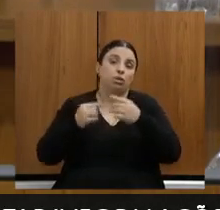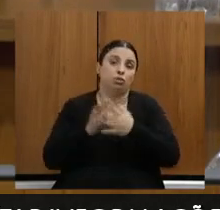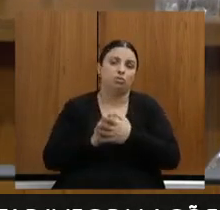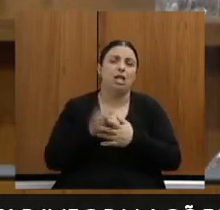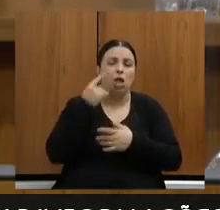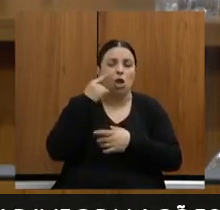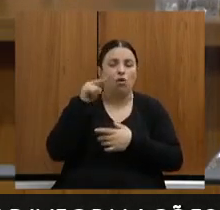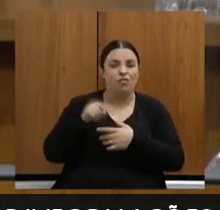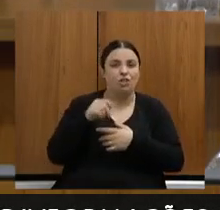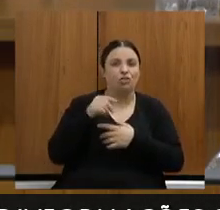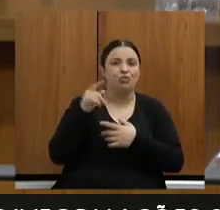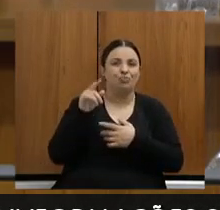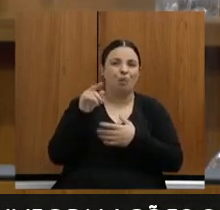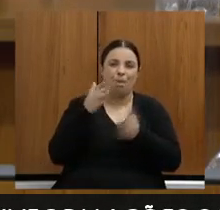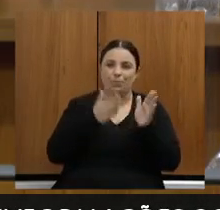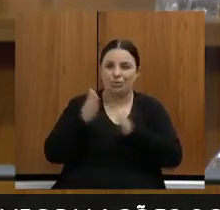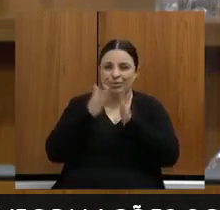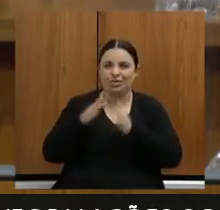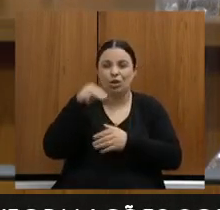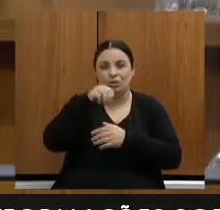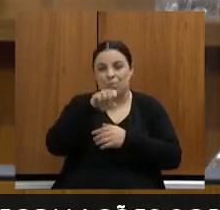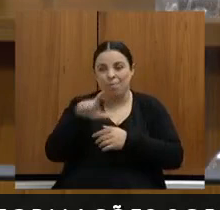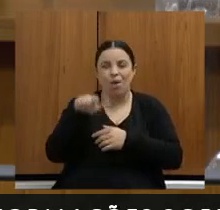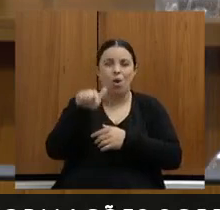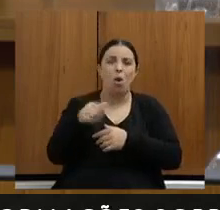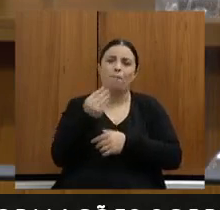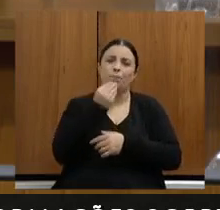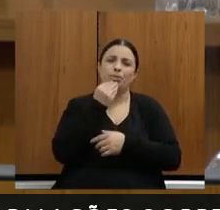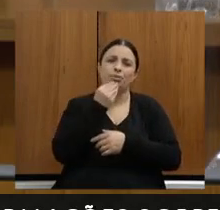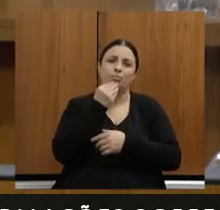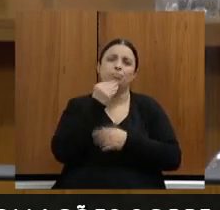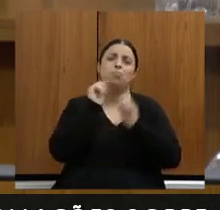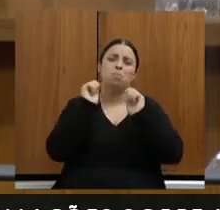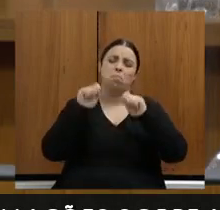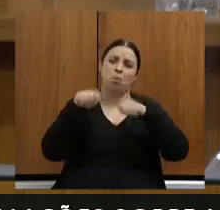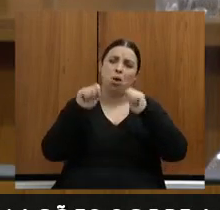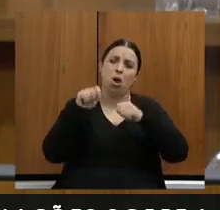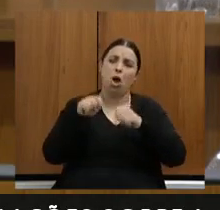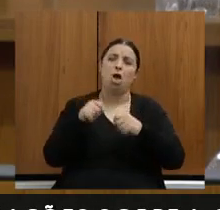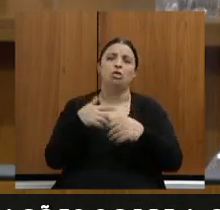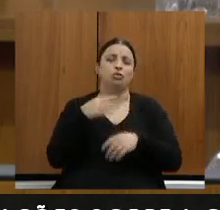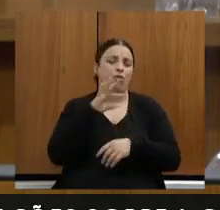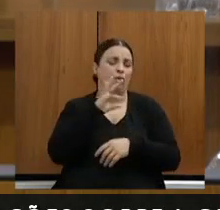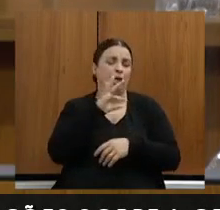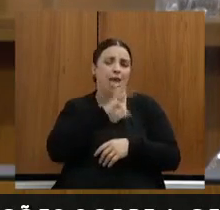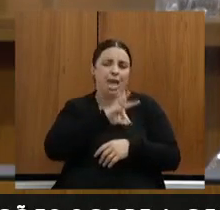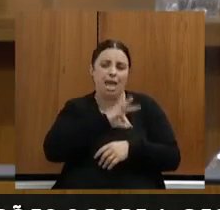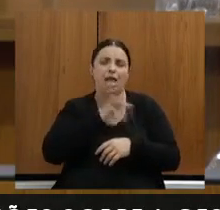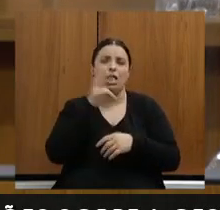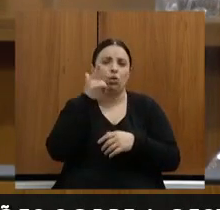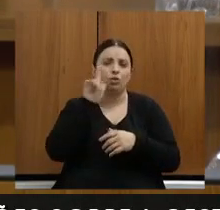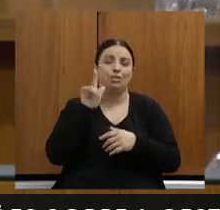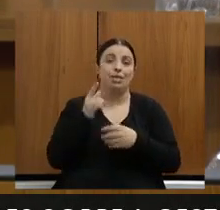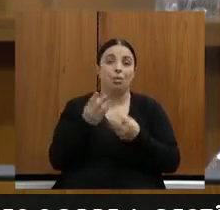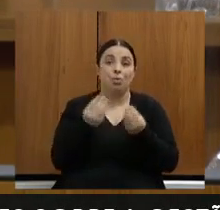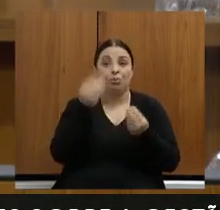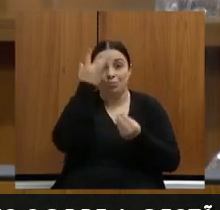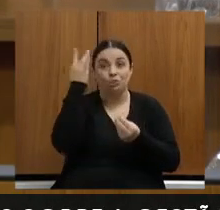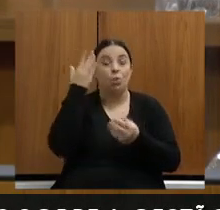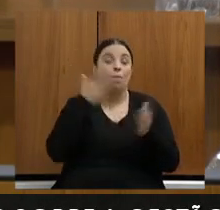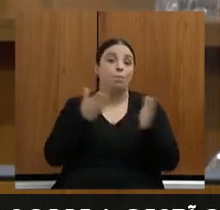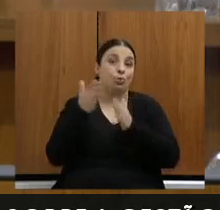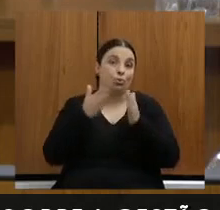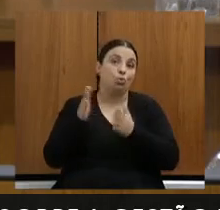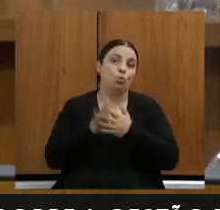uma grande possibilidade geração de renda para os nossos agricultores familiares e também estamos incentivando